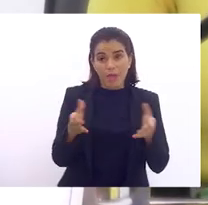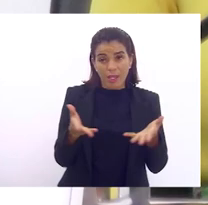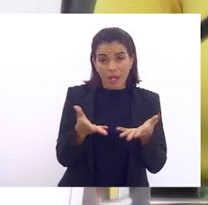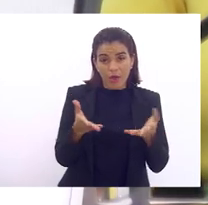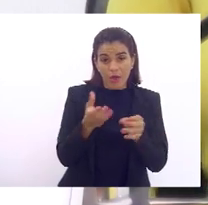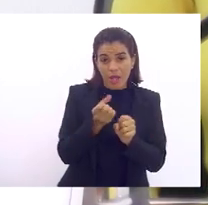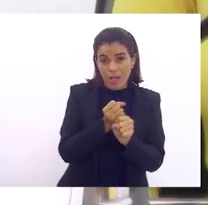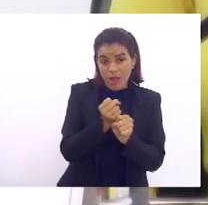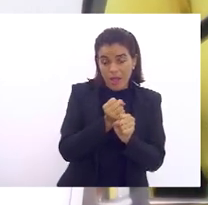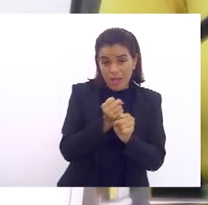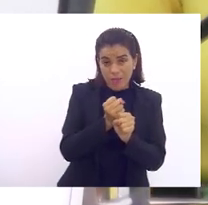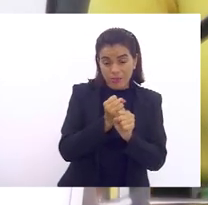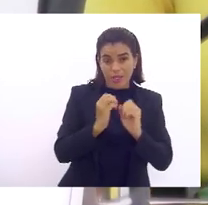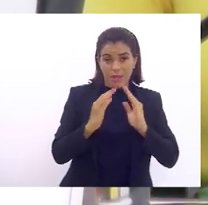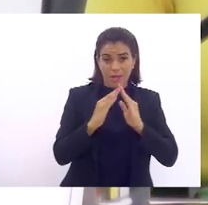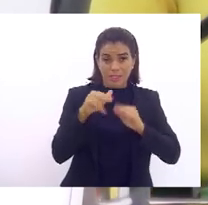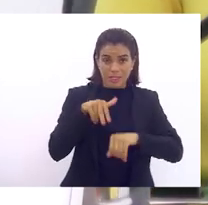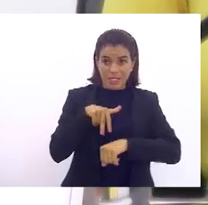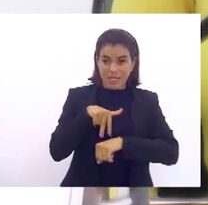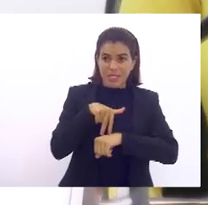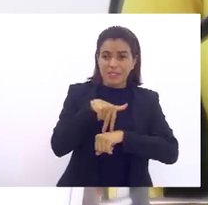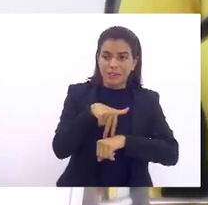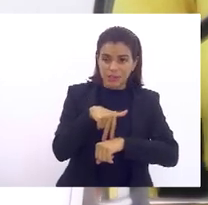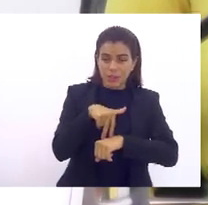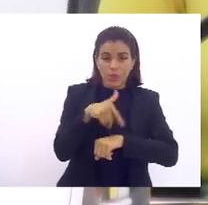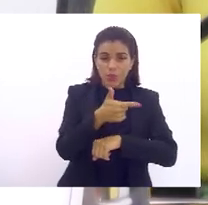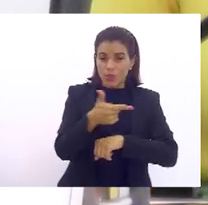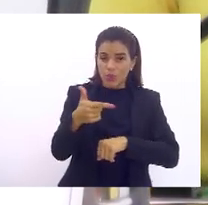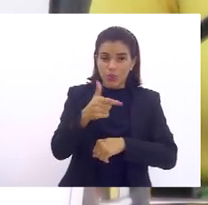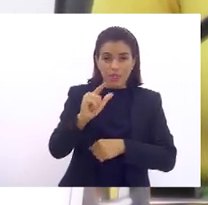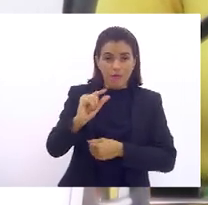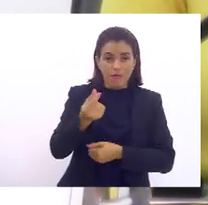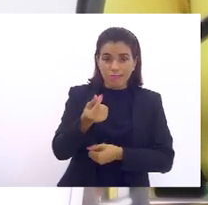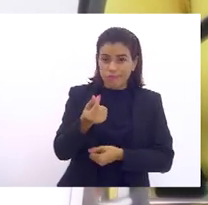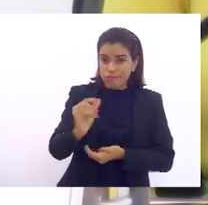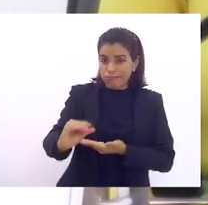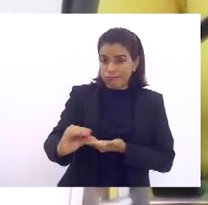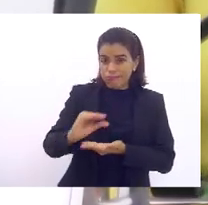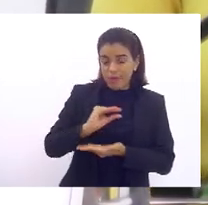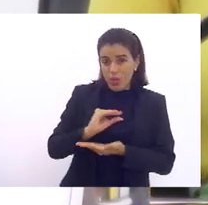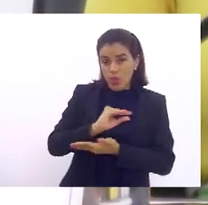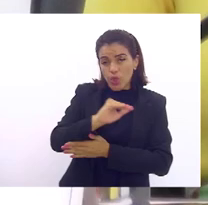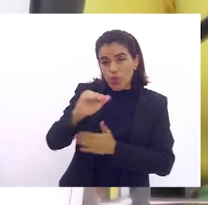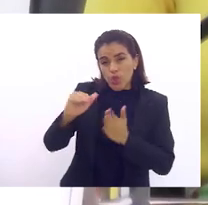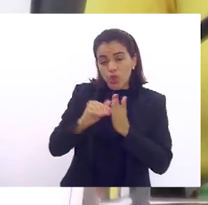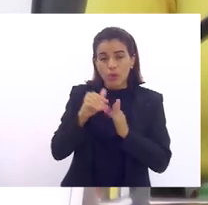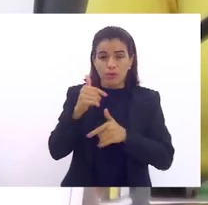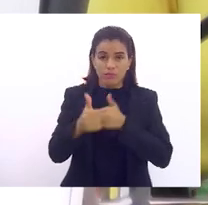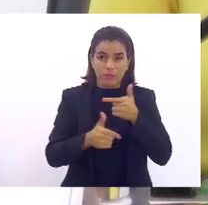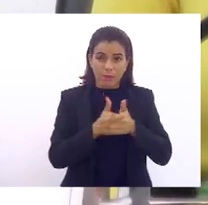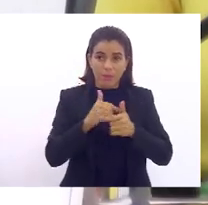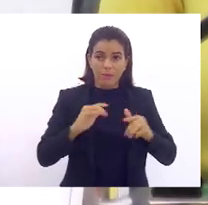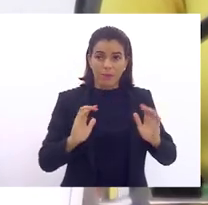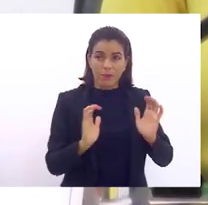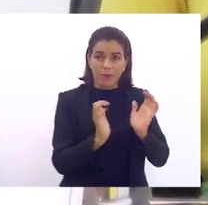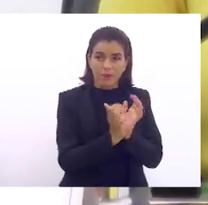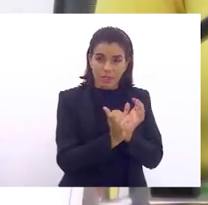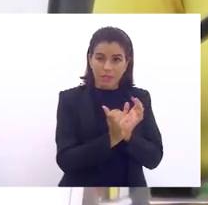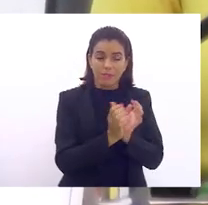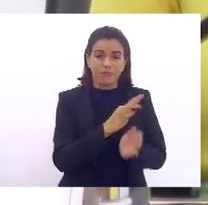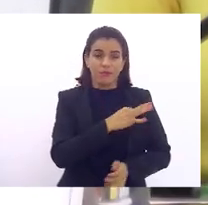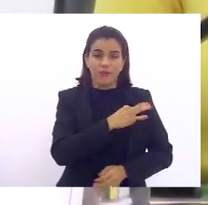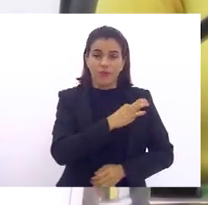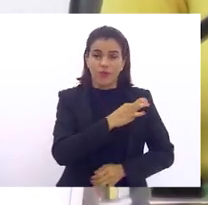a casa a resistência não teve nenhum financiamento todo trabalho foram feito pela equipe de modo